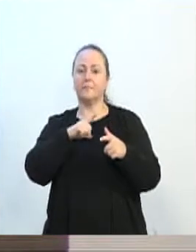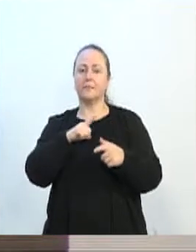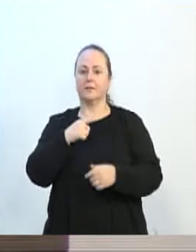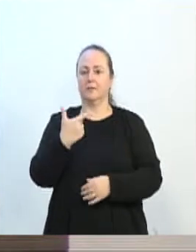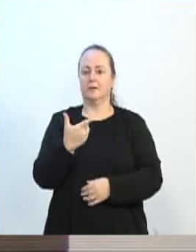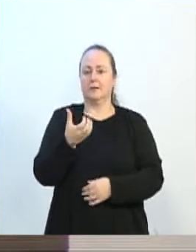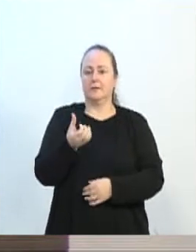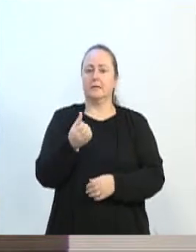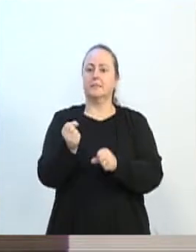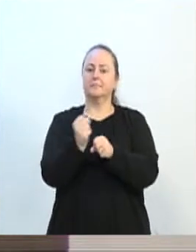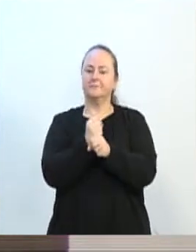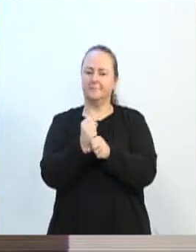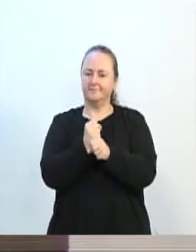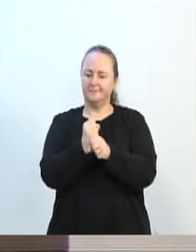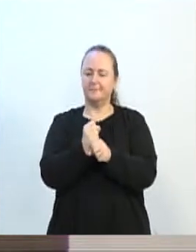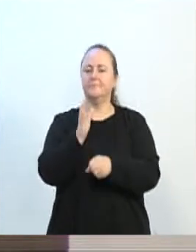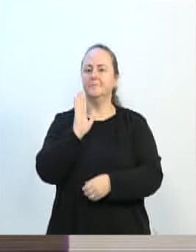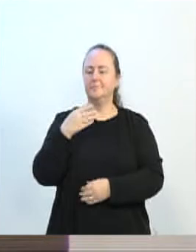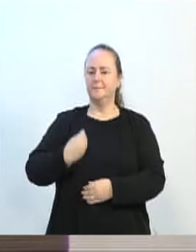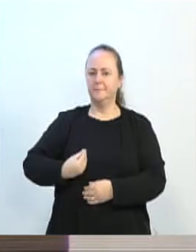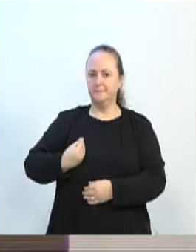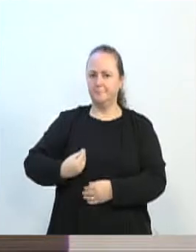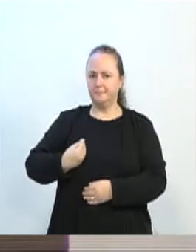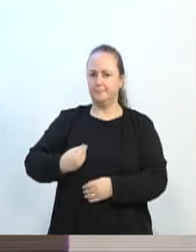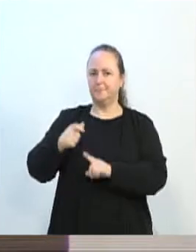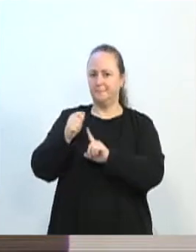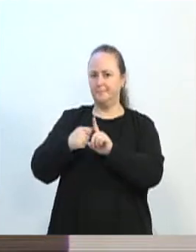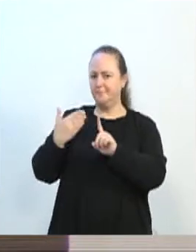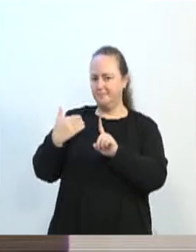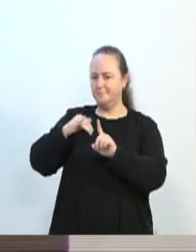de existência, comemorados no último mês de junho.